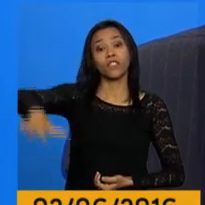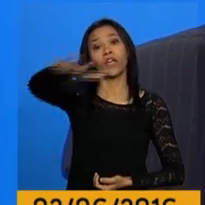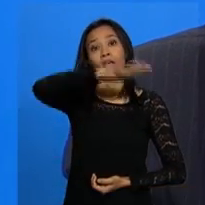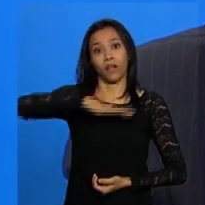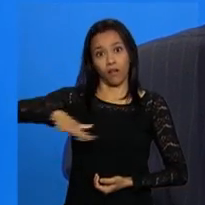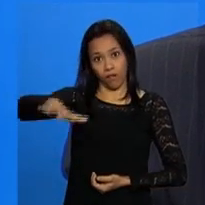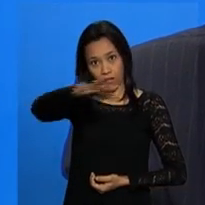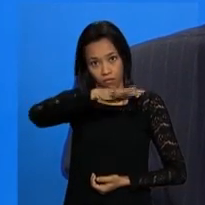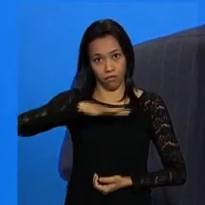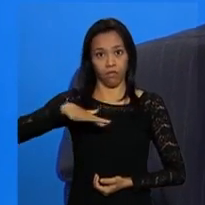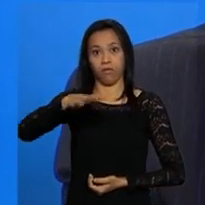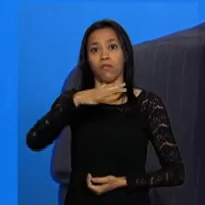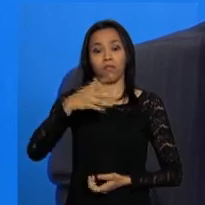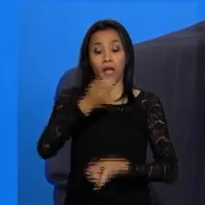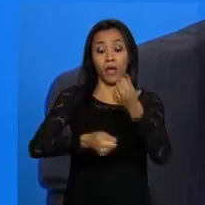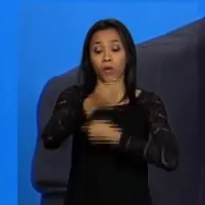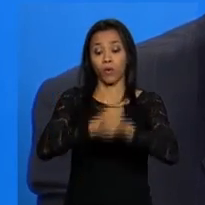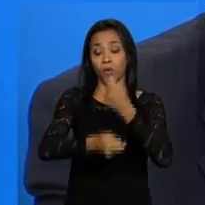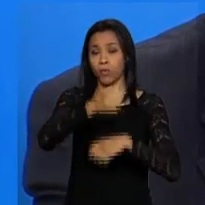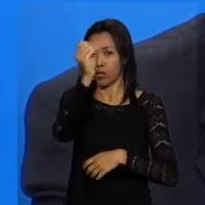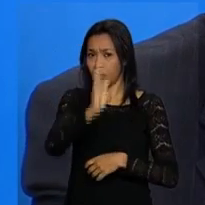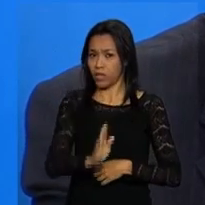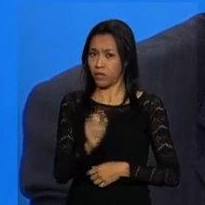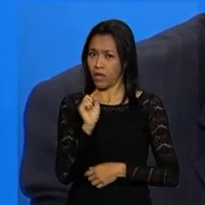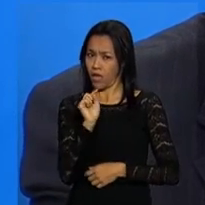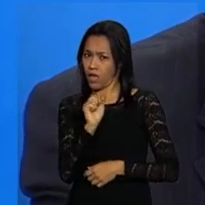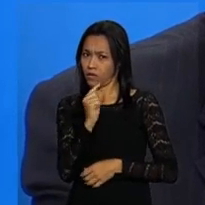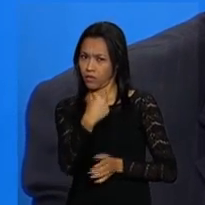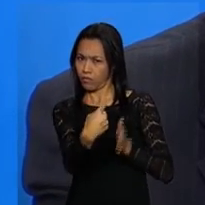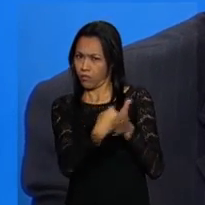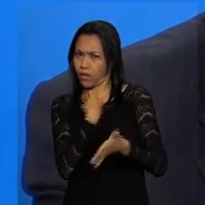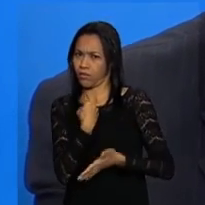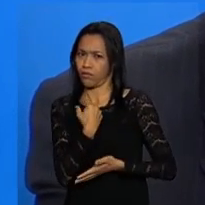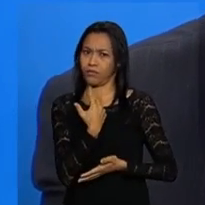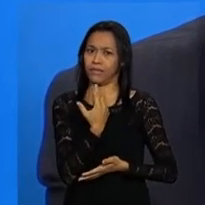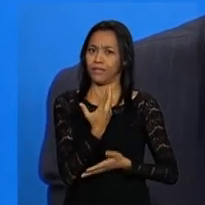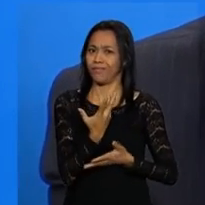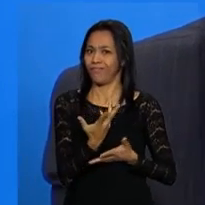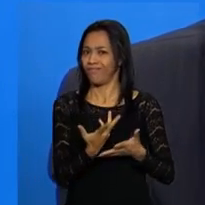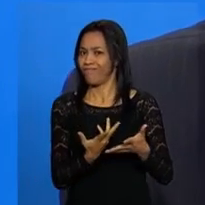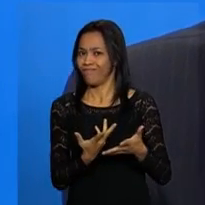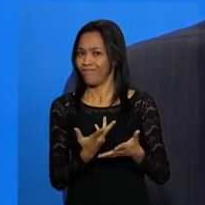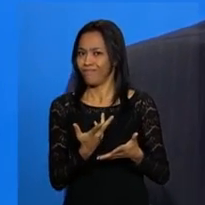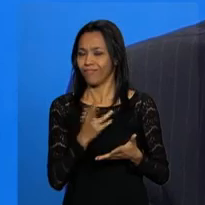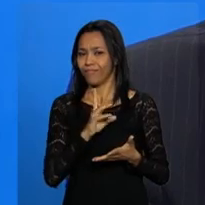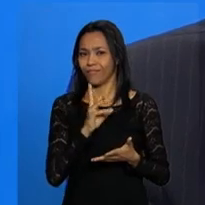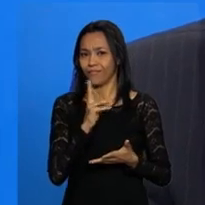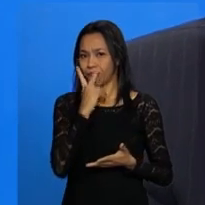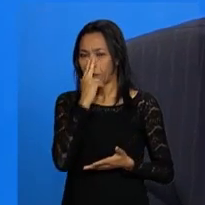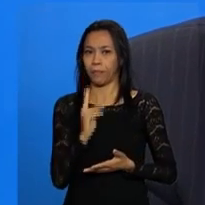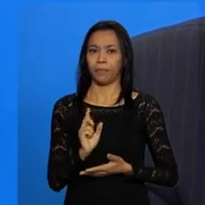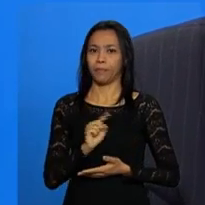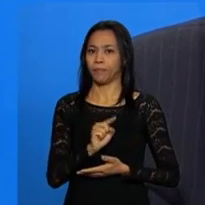sob investigação. Essa sua expressão parece aquela história da Wall Street, too big to fail, toda aquela história. Não, não tem nada parecido com